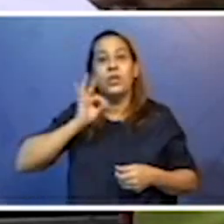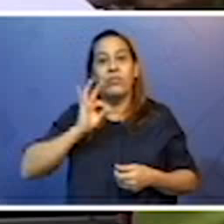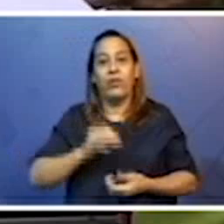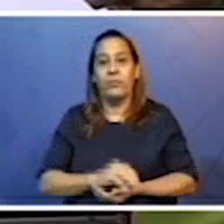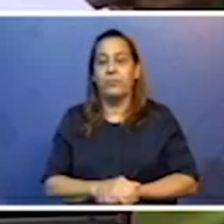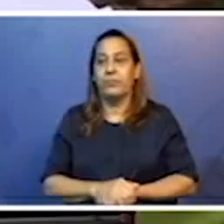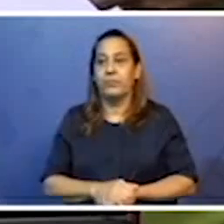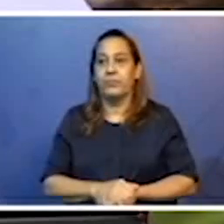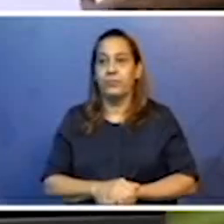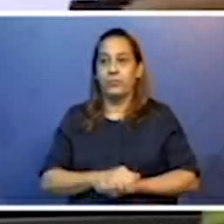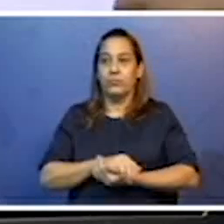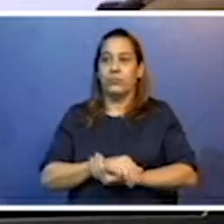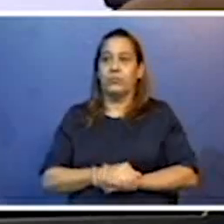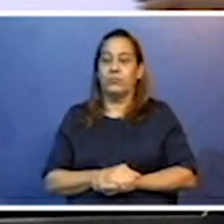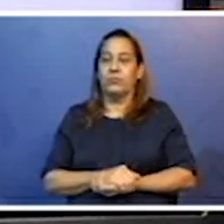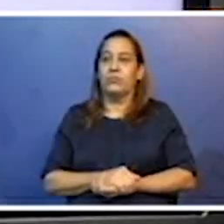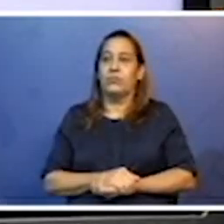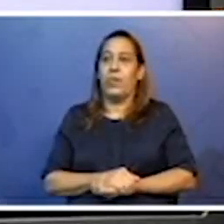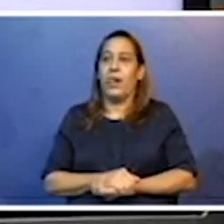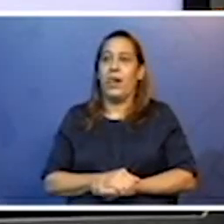2 pacotes, tá bom?